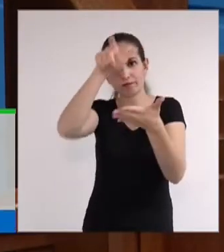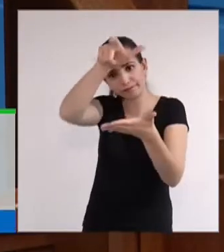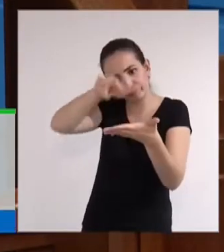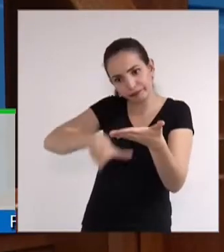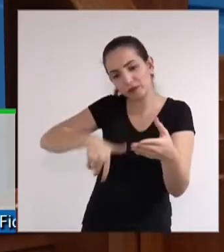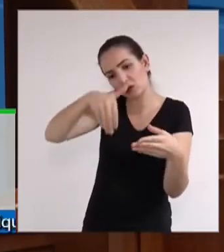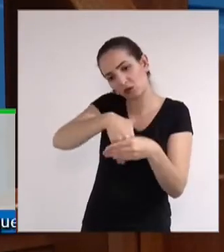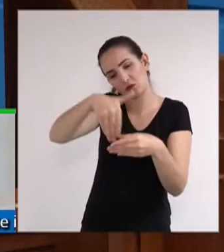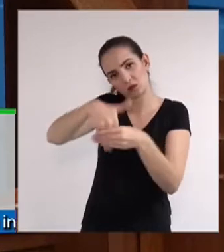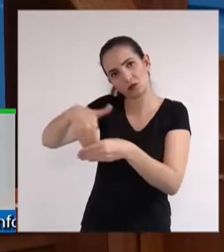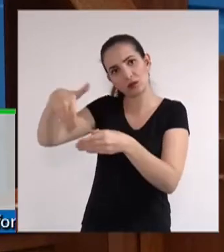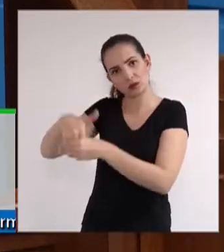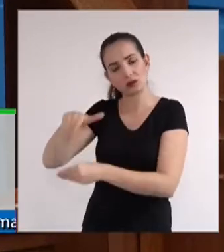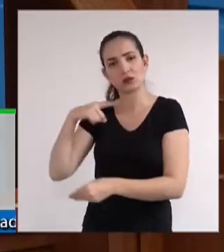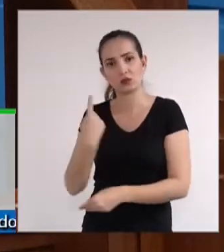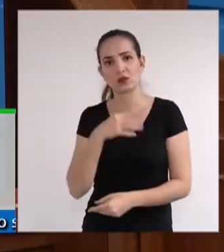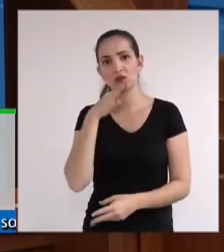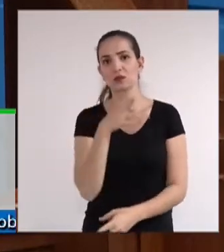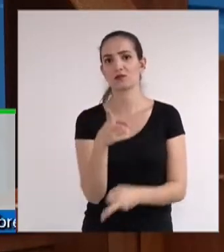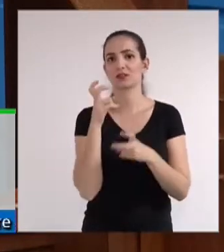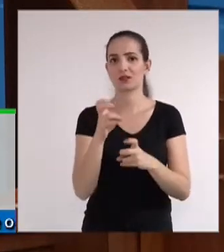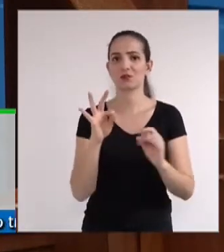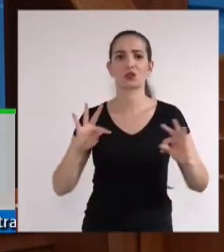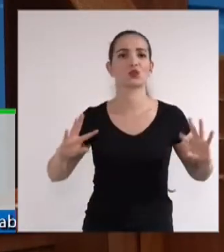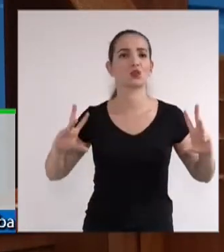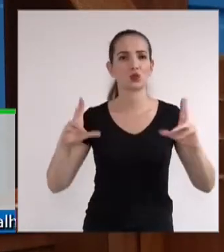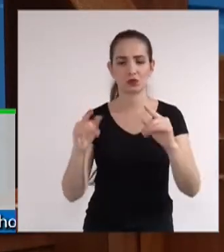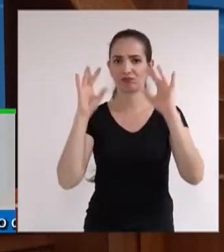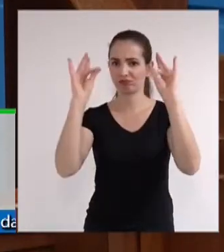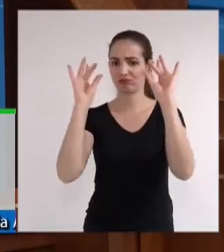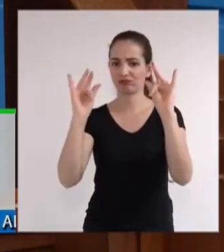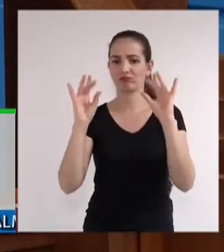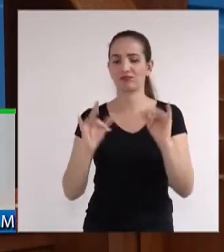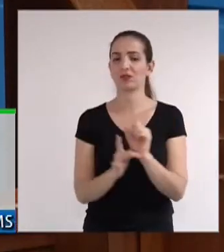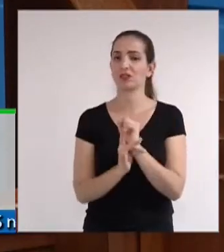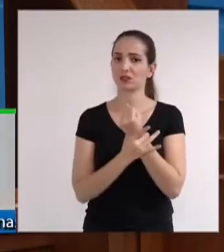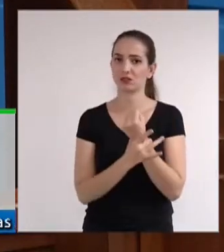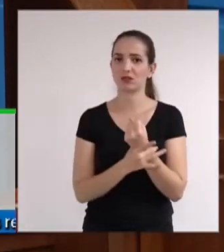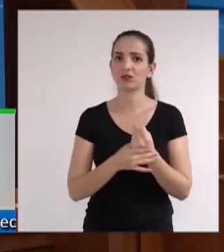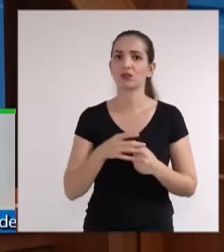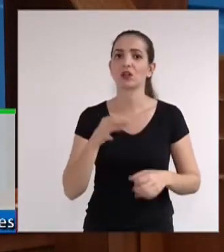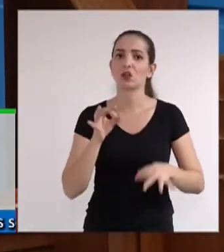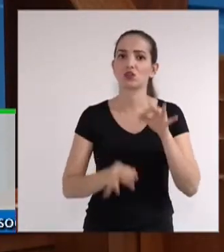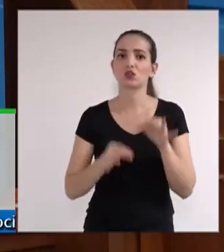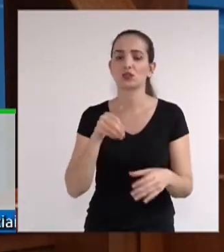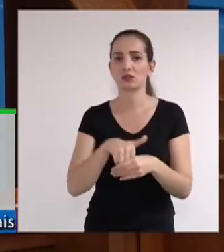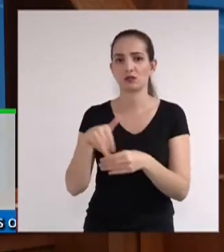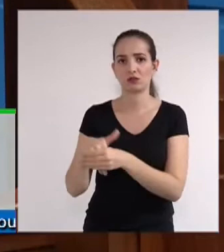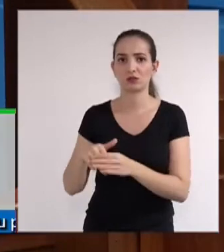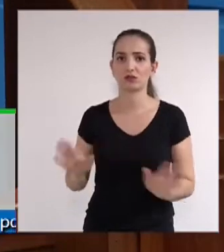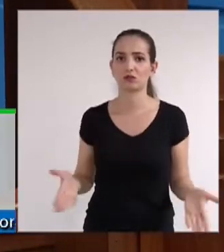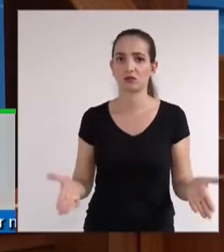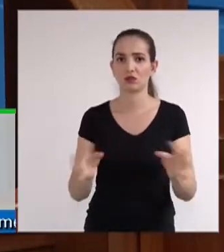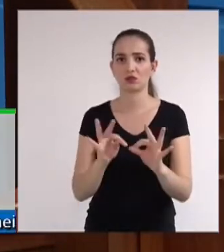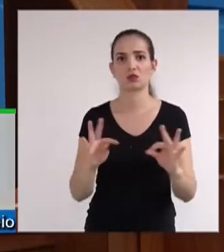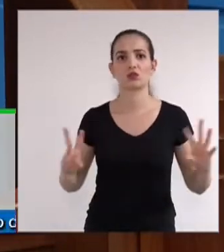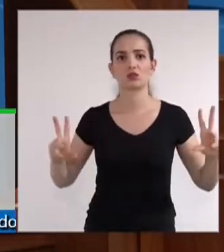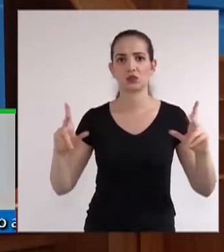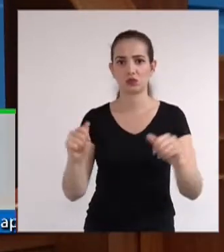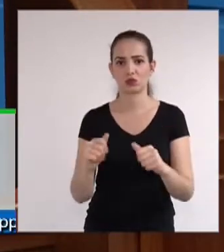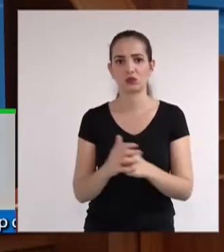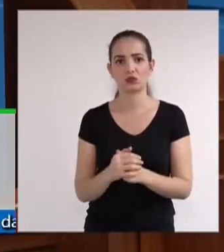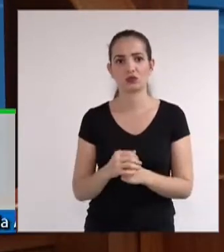isso. E percebam que todas as medidas de segurança que a Justiça Eleitoral promove são todas contra